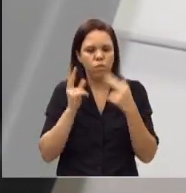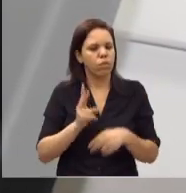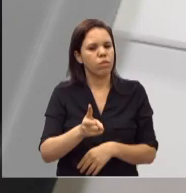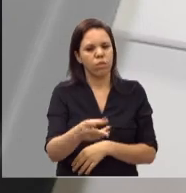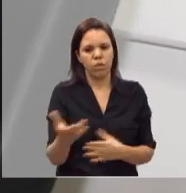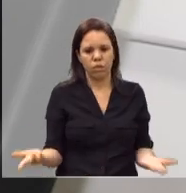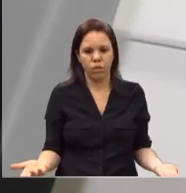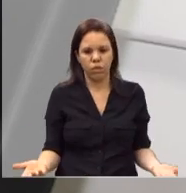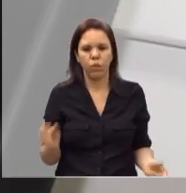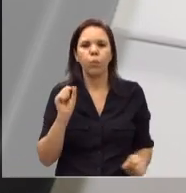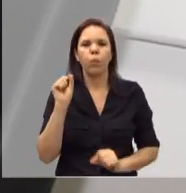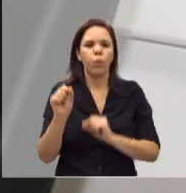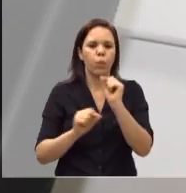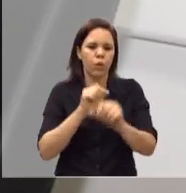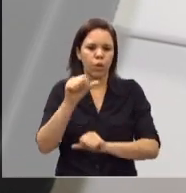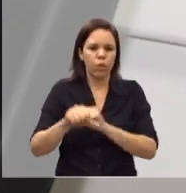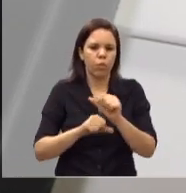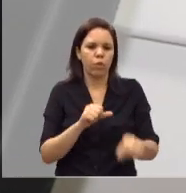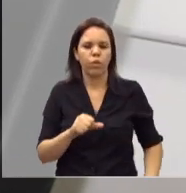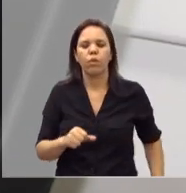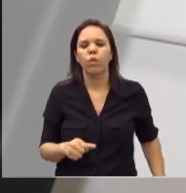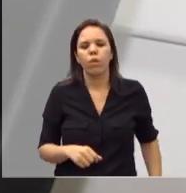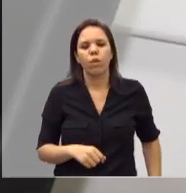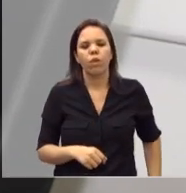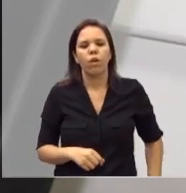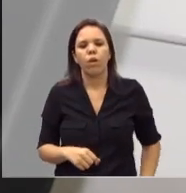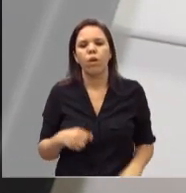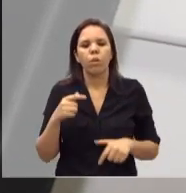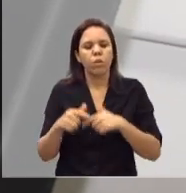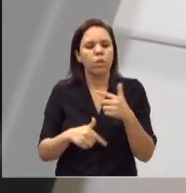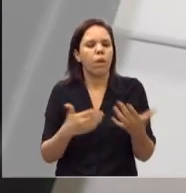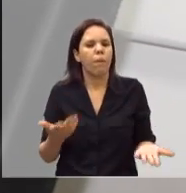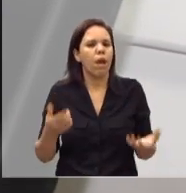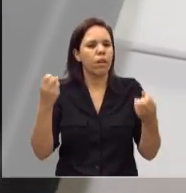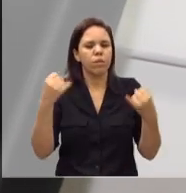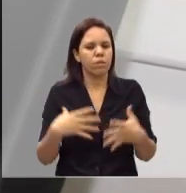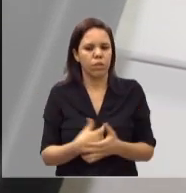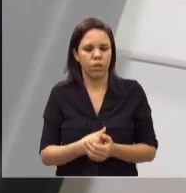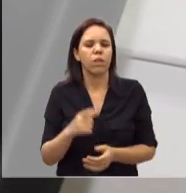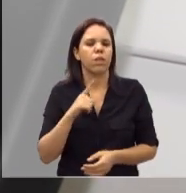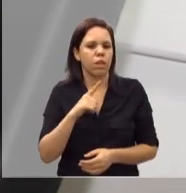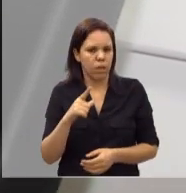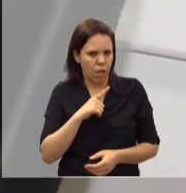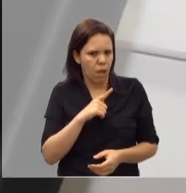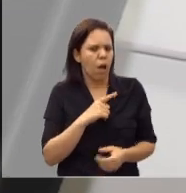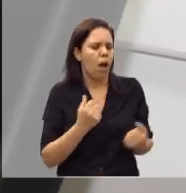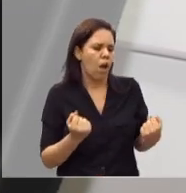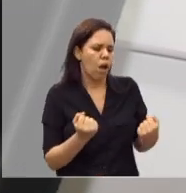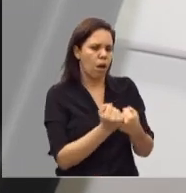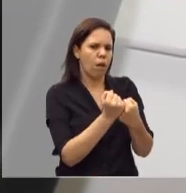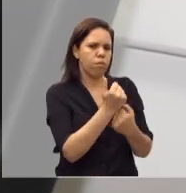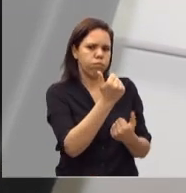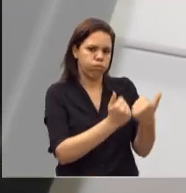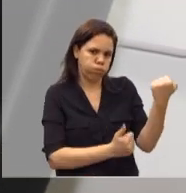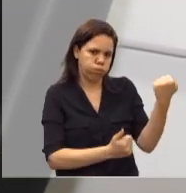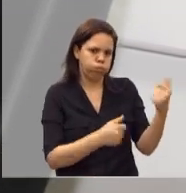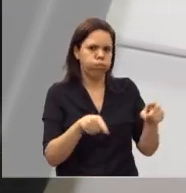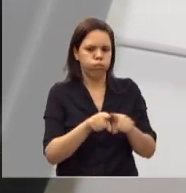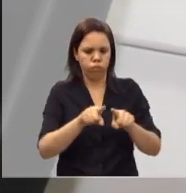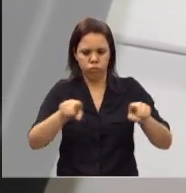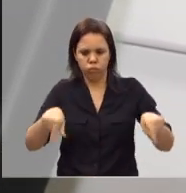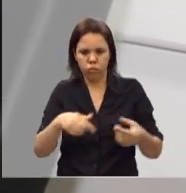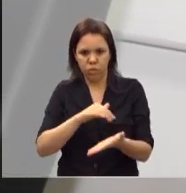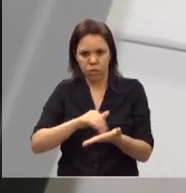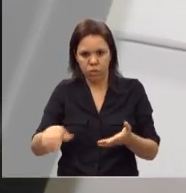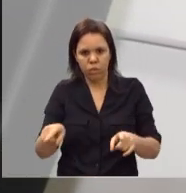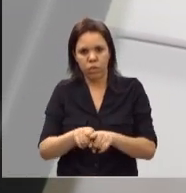atendimento. Mas o que mudou de perfil é exatamente o que eu estou explicando, né? E nós temos assessor de gabinete e assessor também de campo. Eu